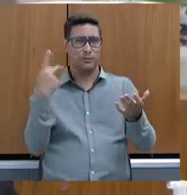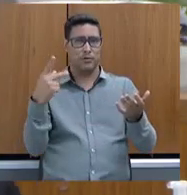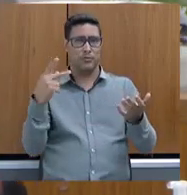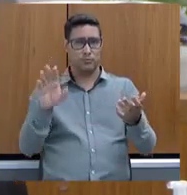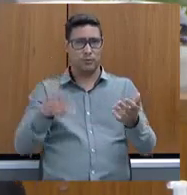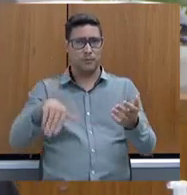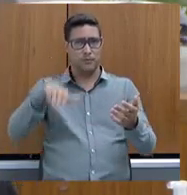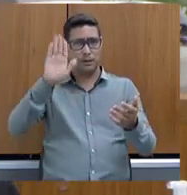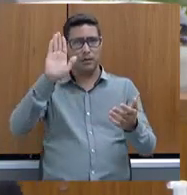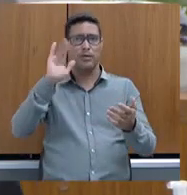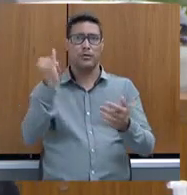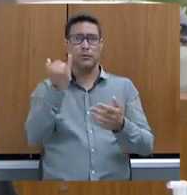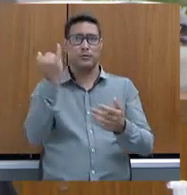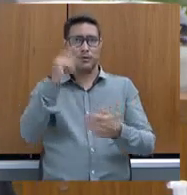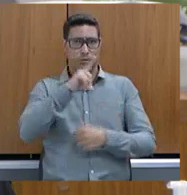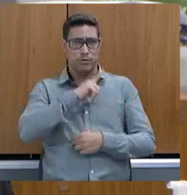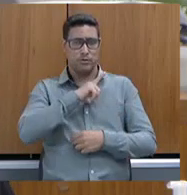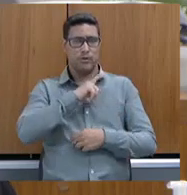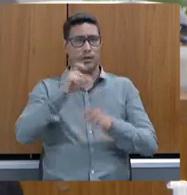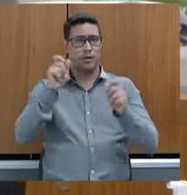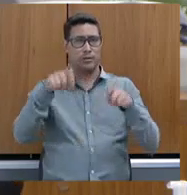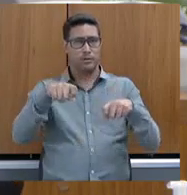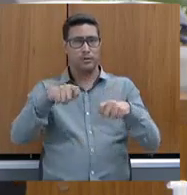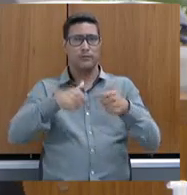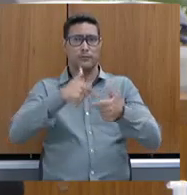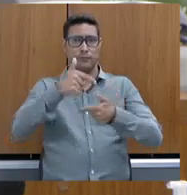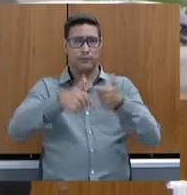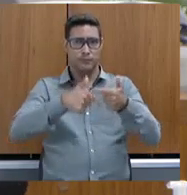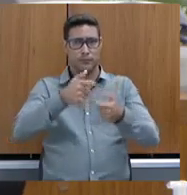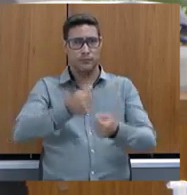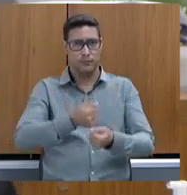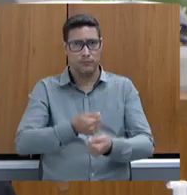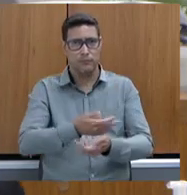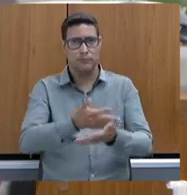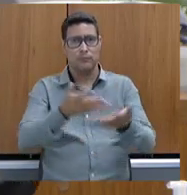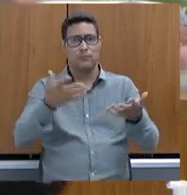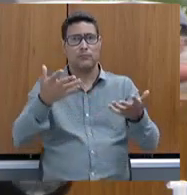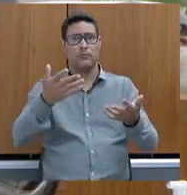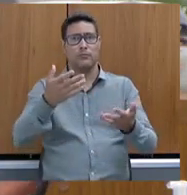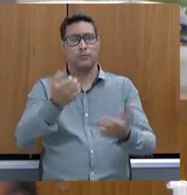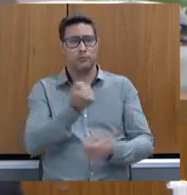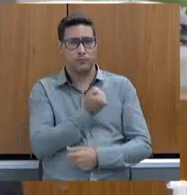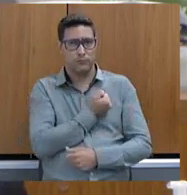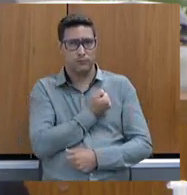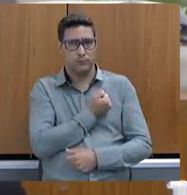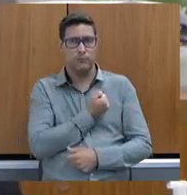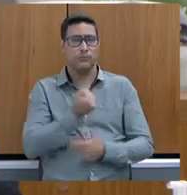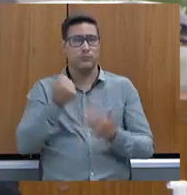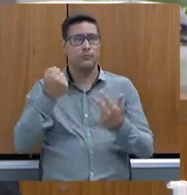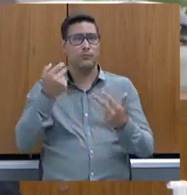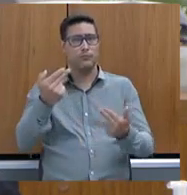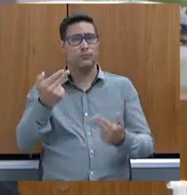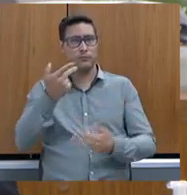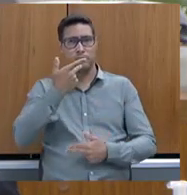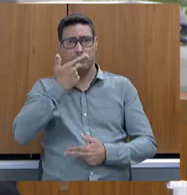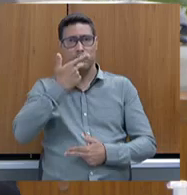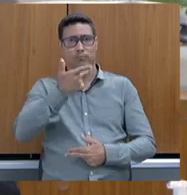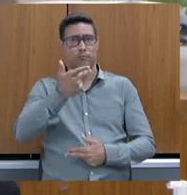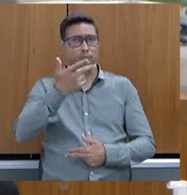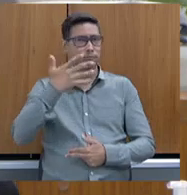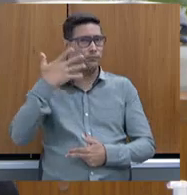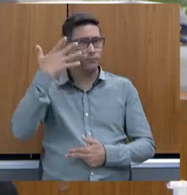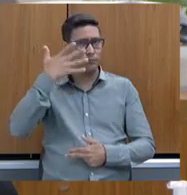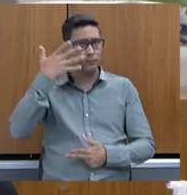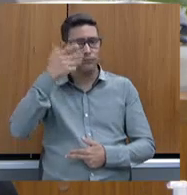temos é a geração de empregos realmente um grande número como vossa excelência muito bem falou aquela vez